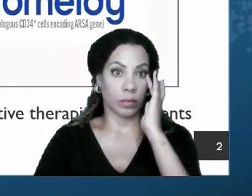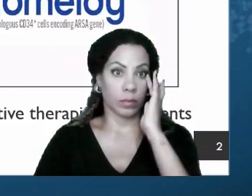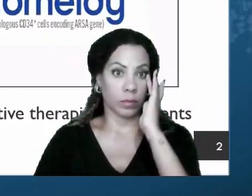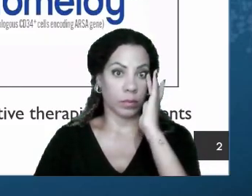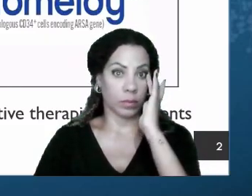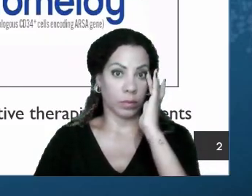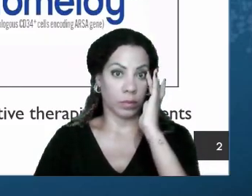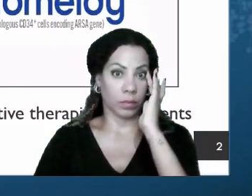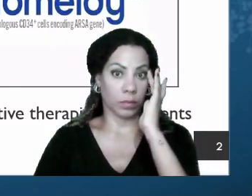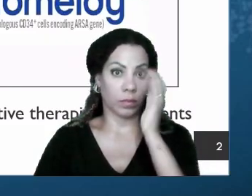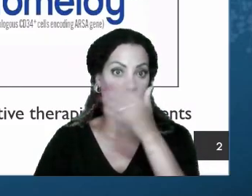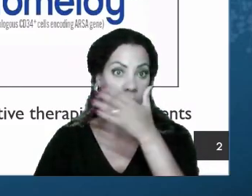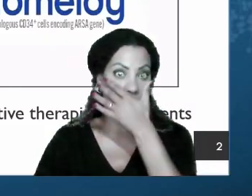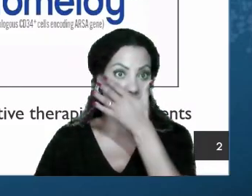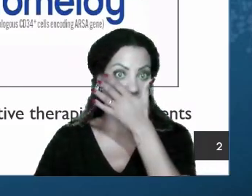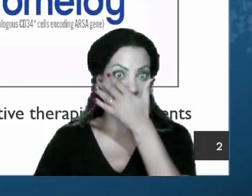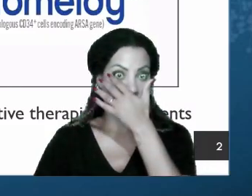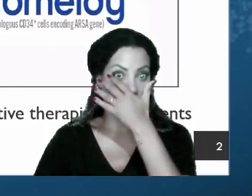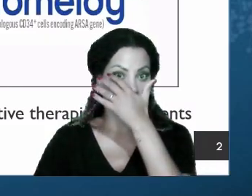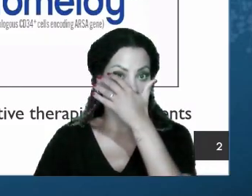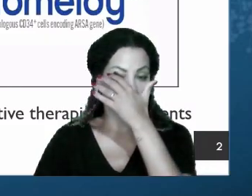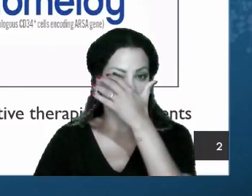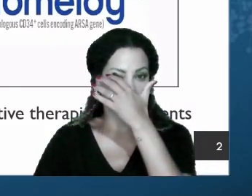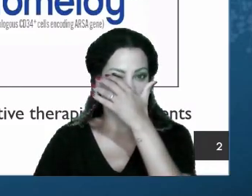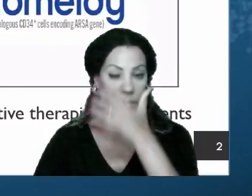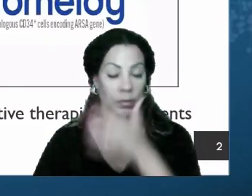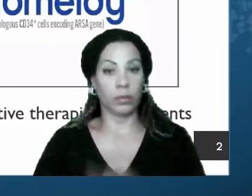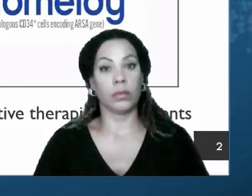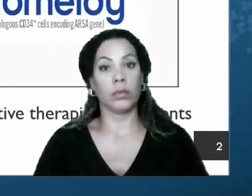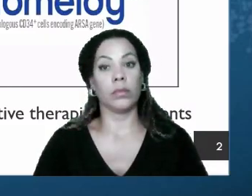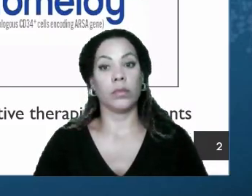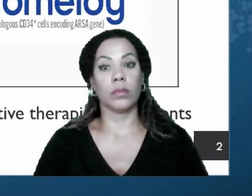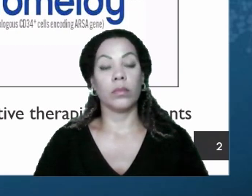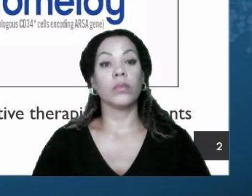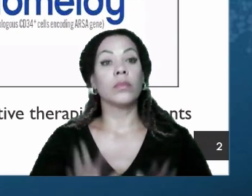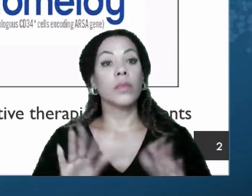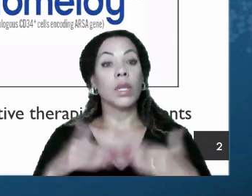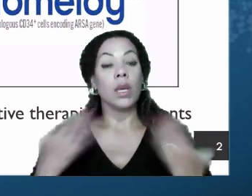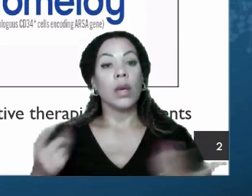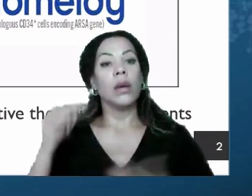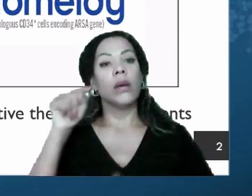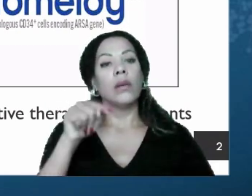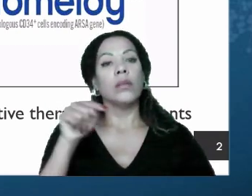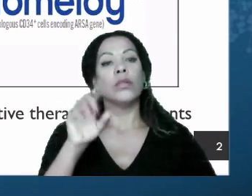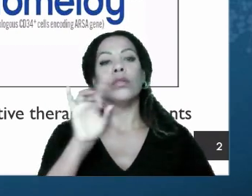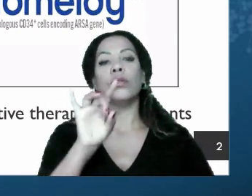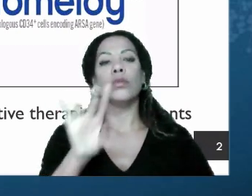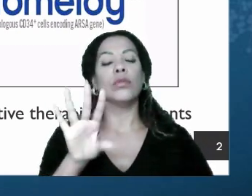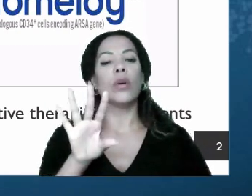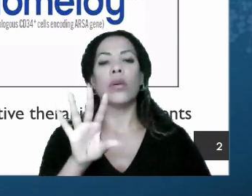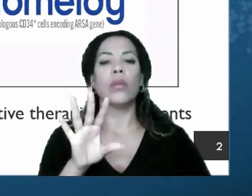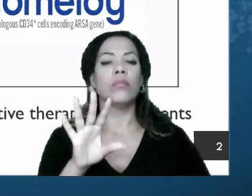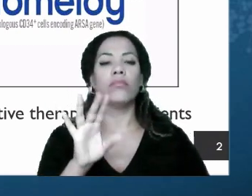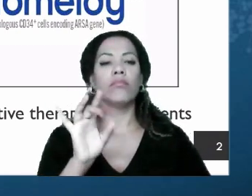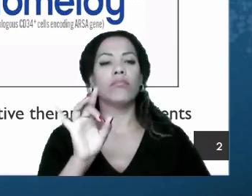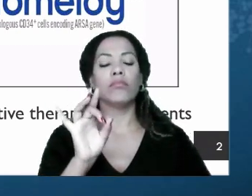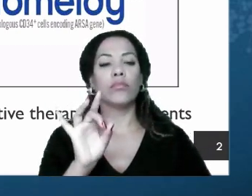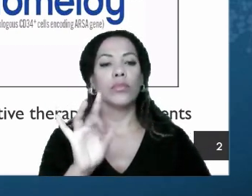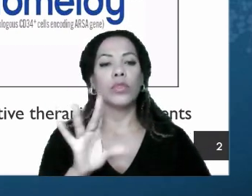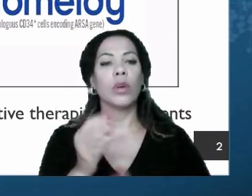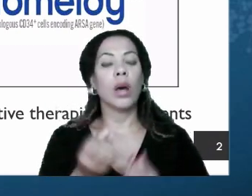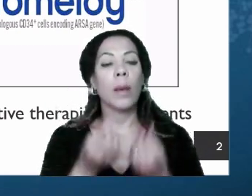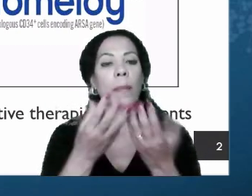Então, aqui é só para dar